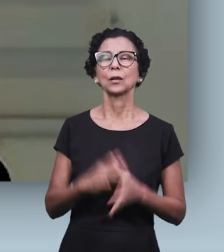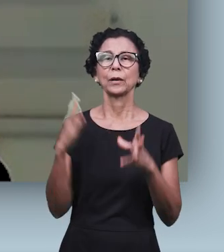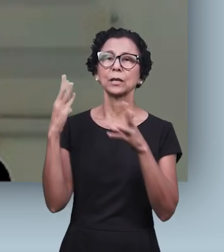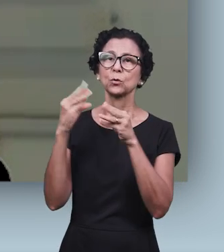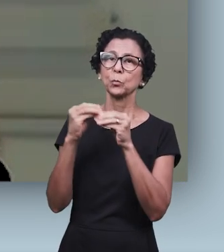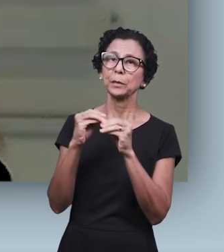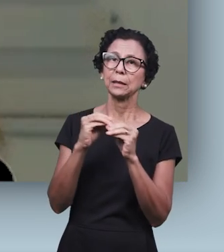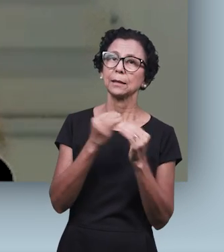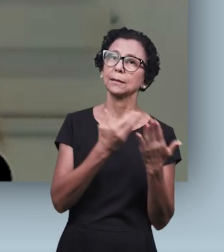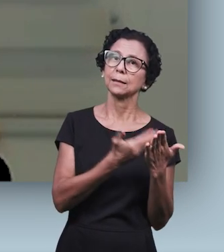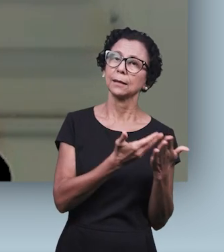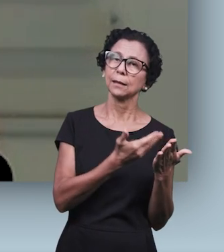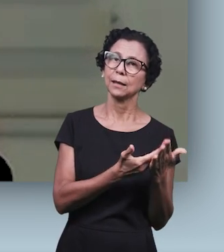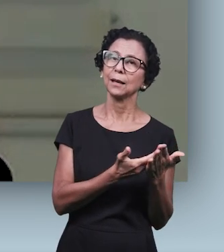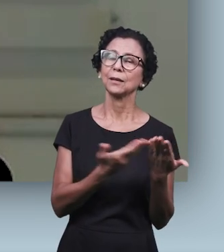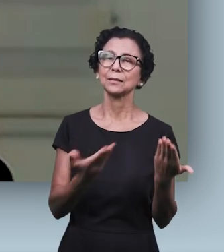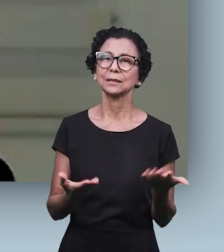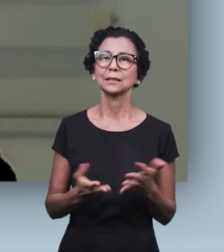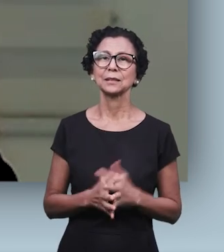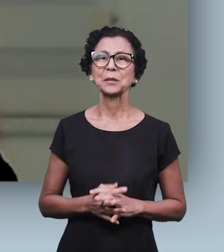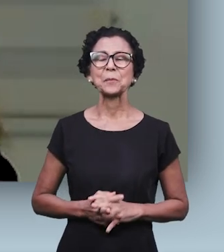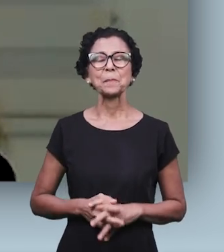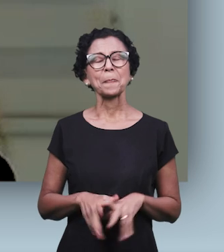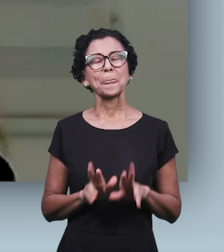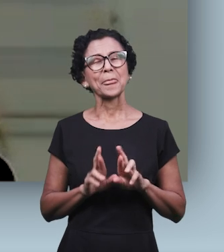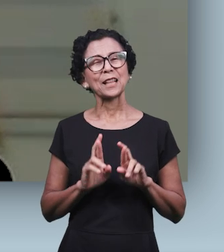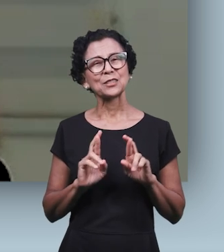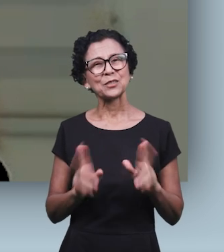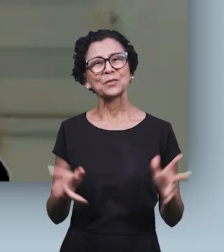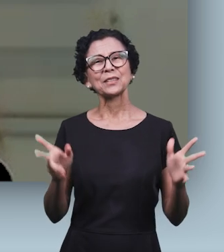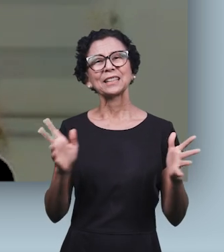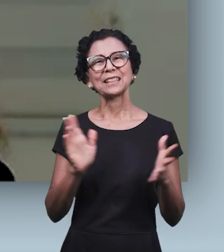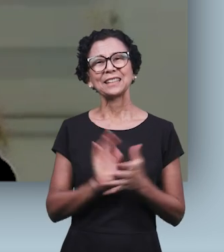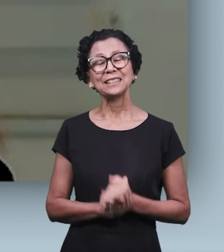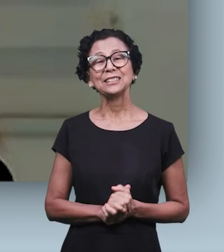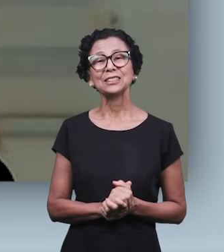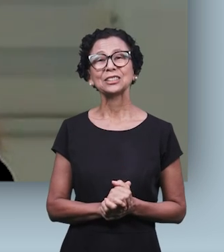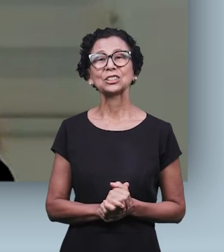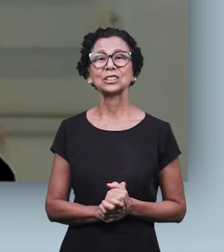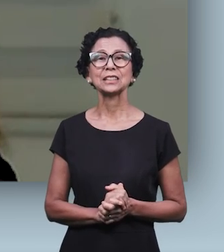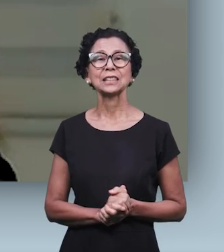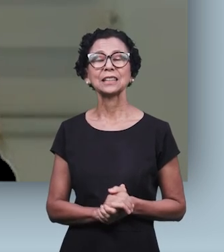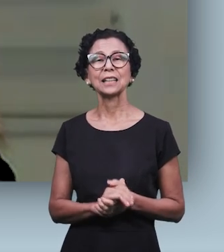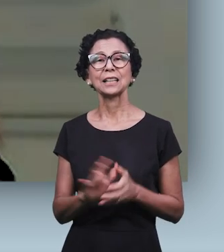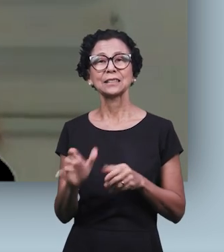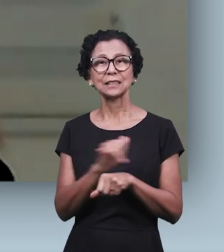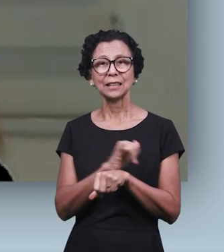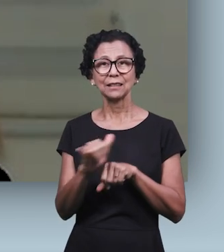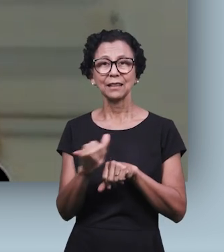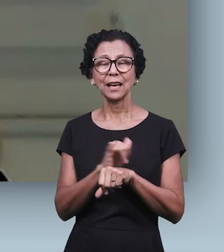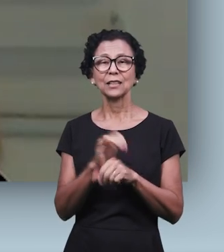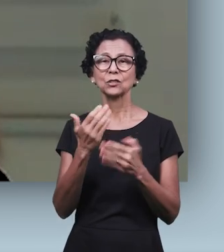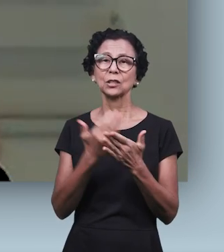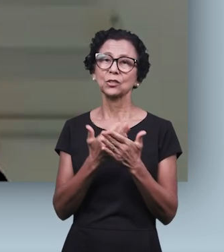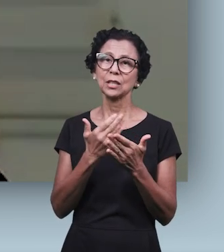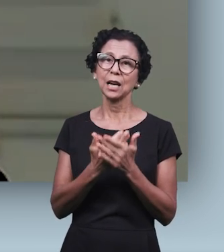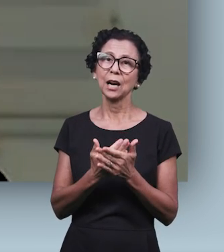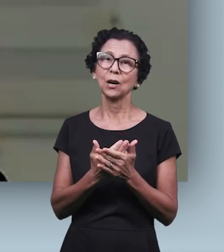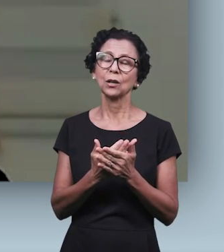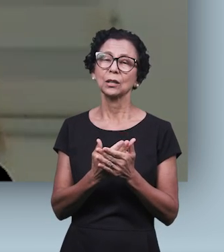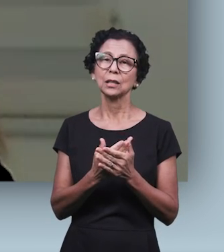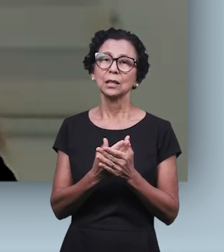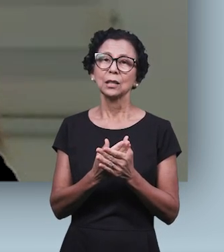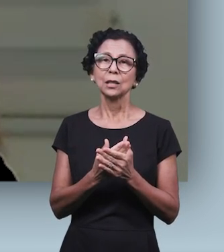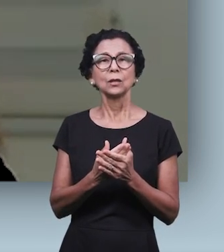mais enxuta. Isso que vai fazer a diferença na aplicação da aula para essas crianças, dentro da